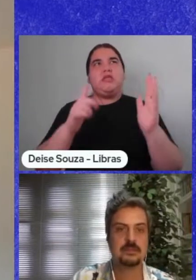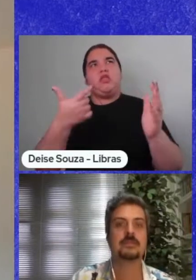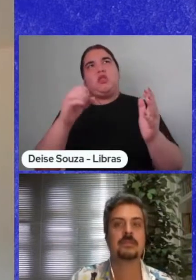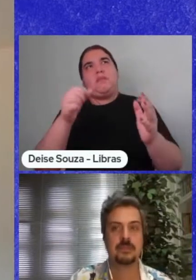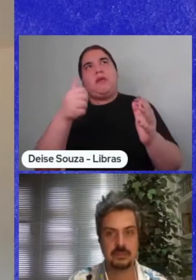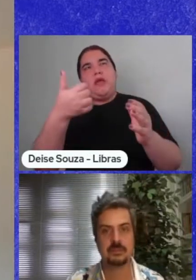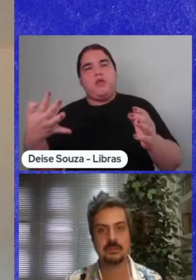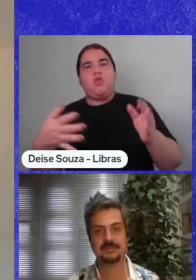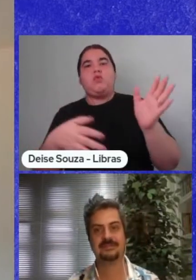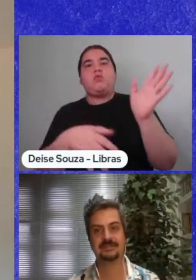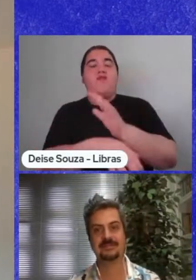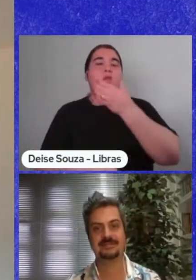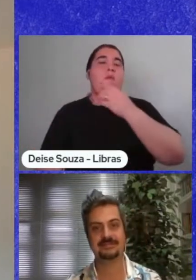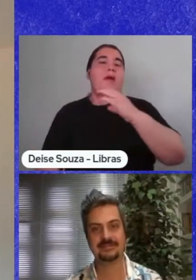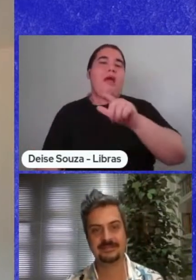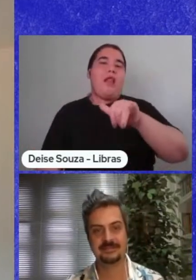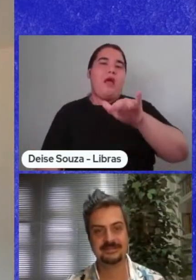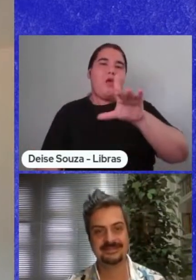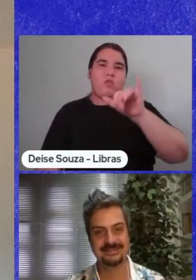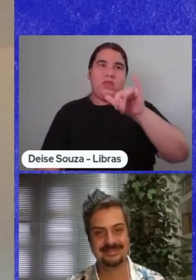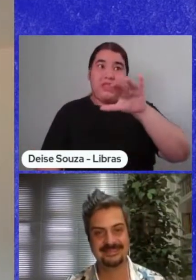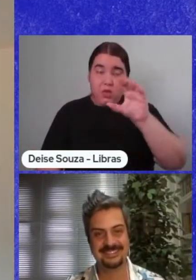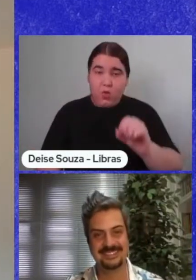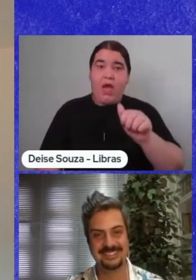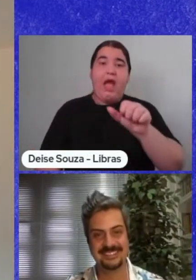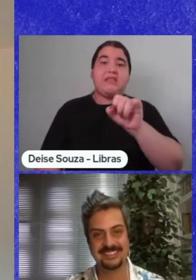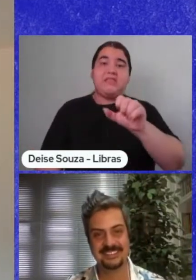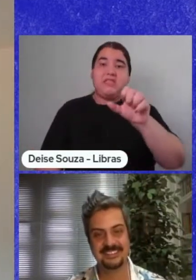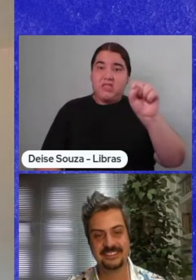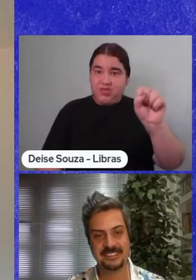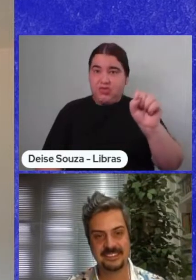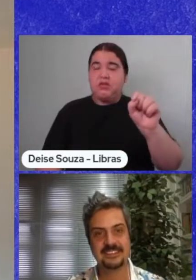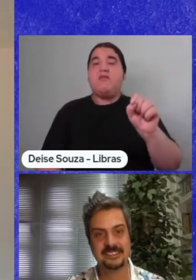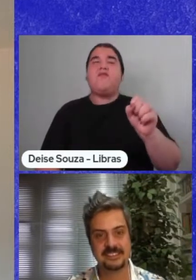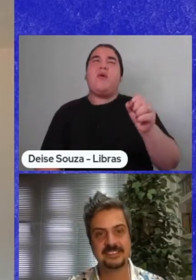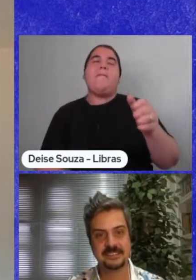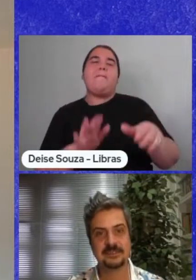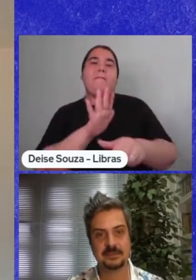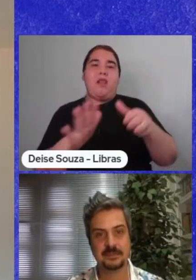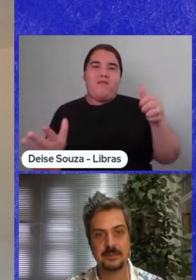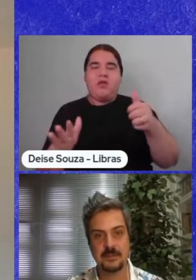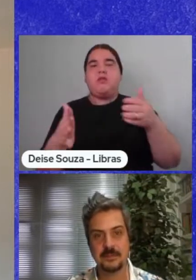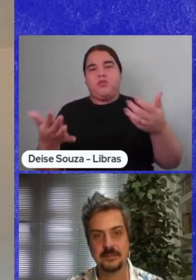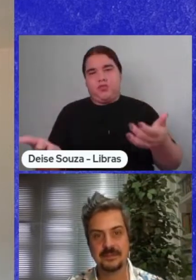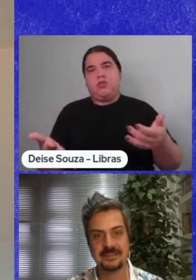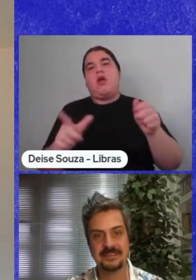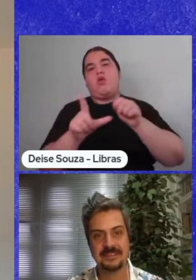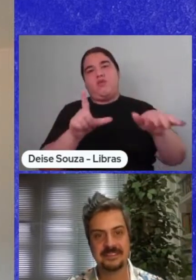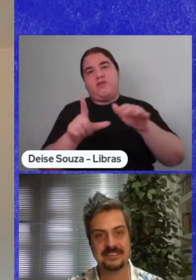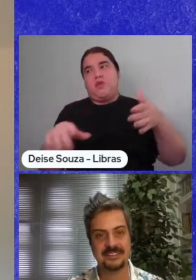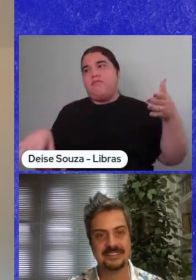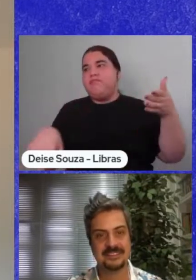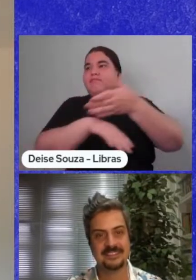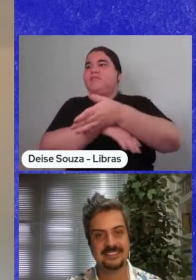Assis, Big Jato. Foi minha primeira entrada assim para o audiovisual, foi através desse filme. Pisei no set, me apaixonei,